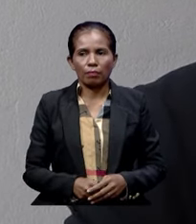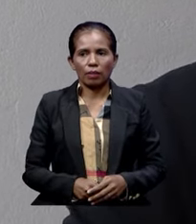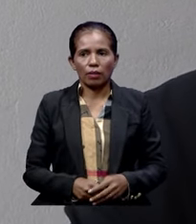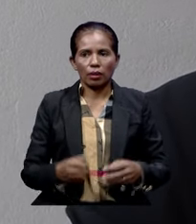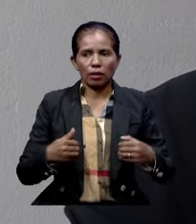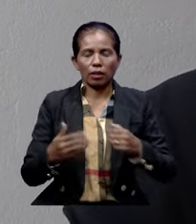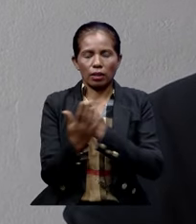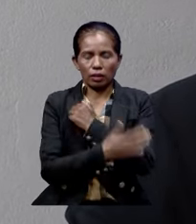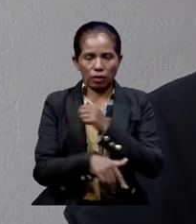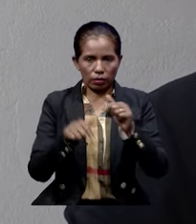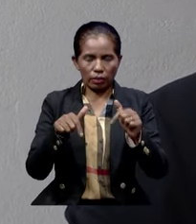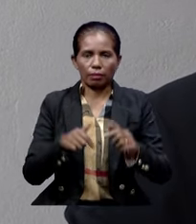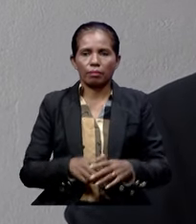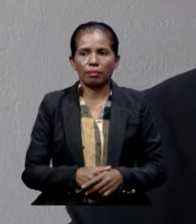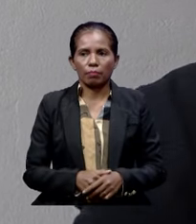irailar,